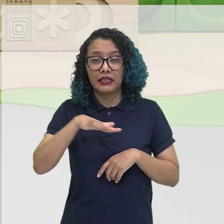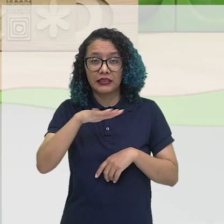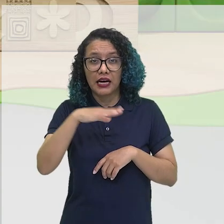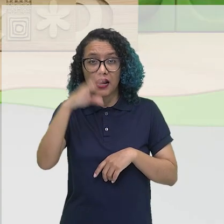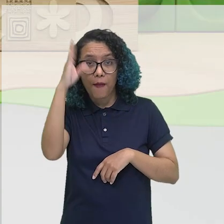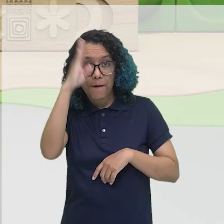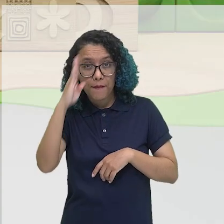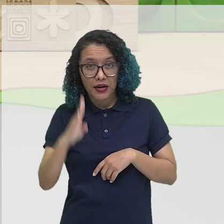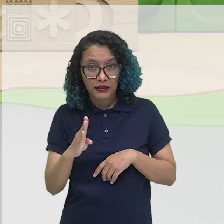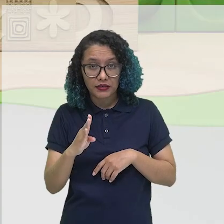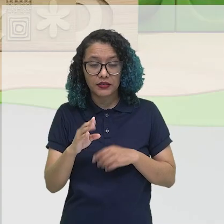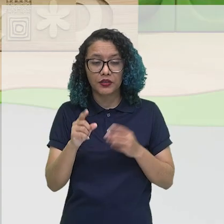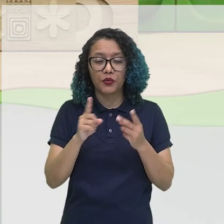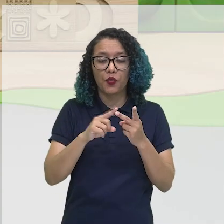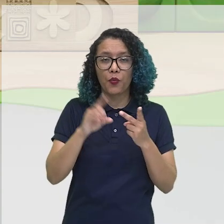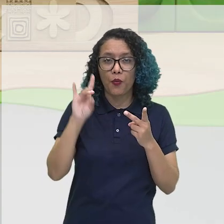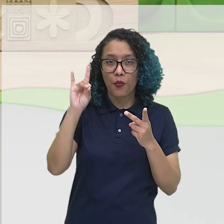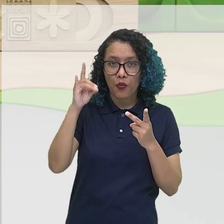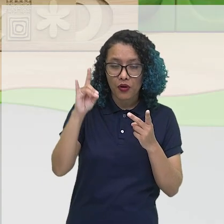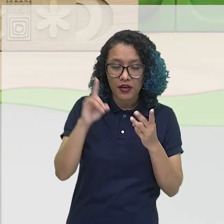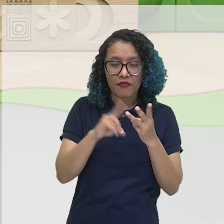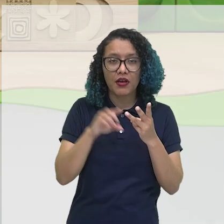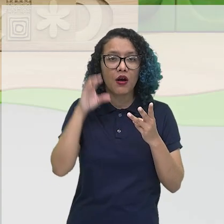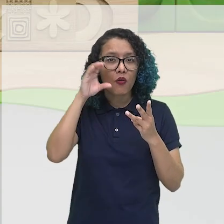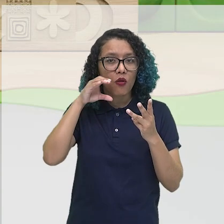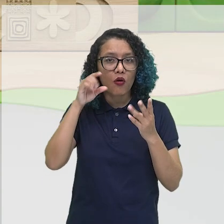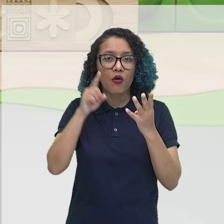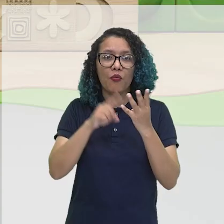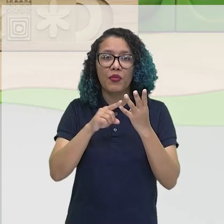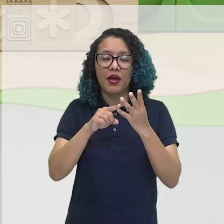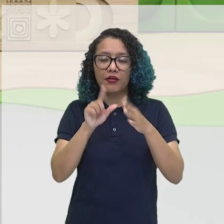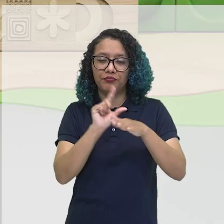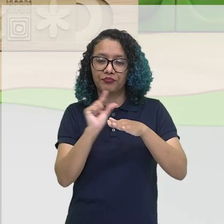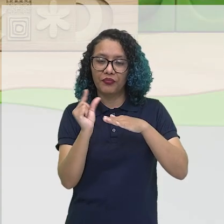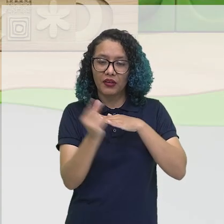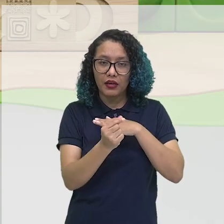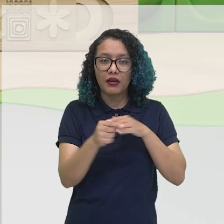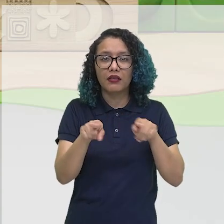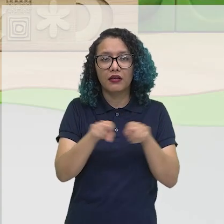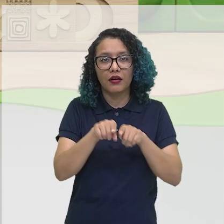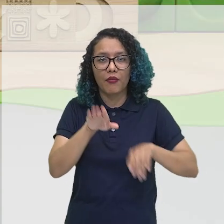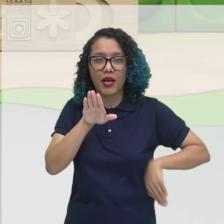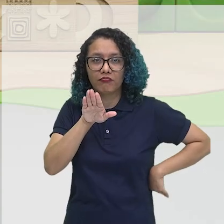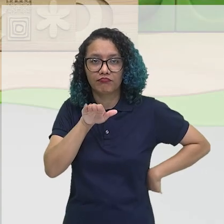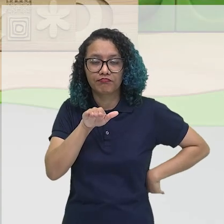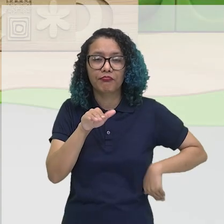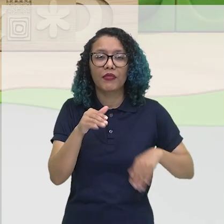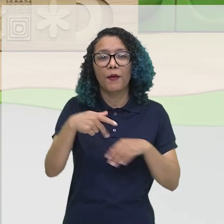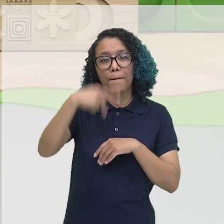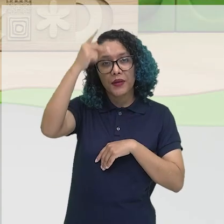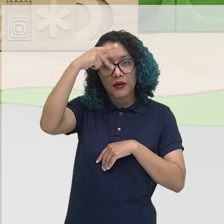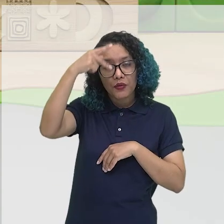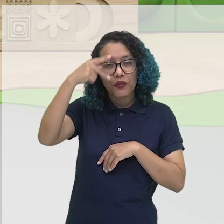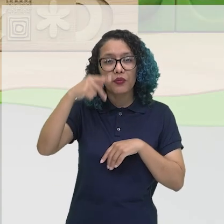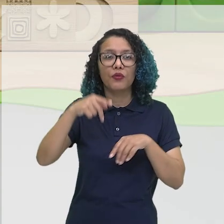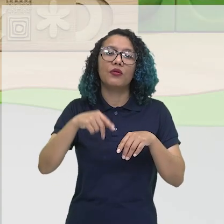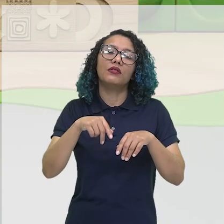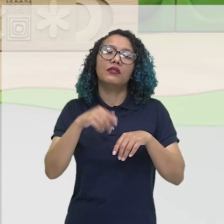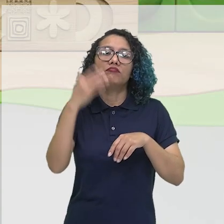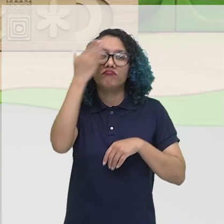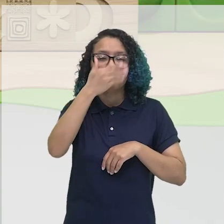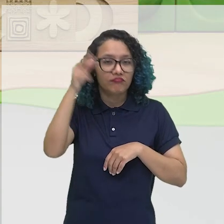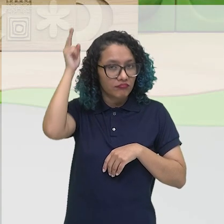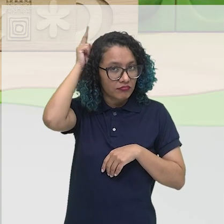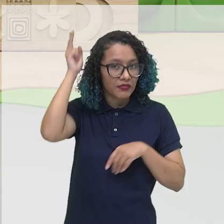do Brasil, Bolívia, Colômbia, Guiana Francesa, Peru, Suriname